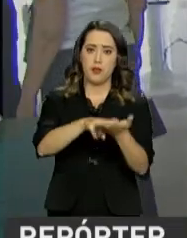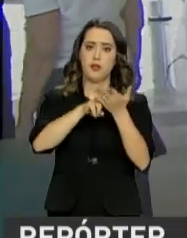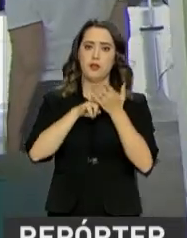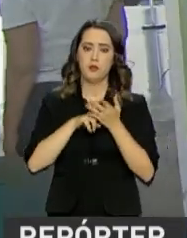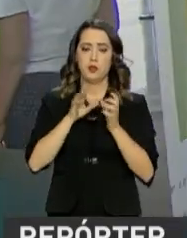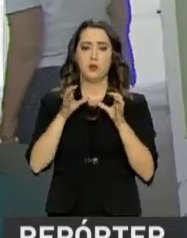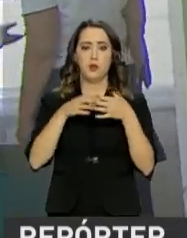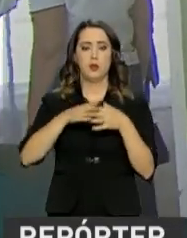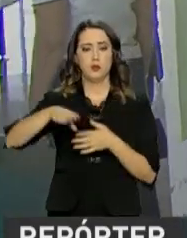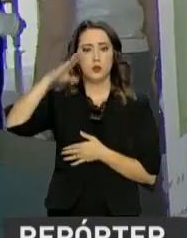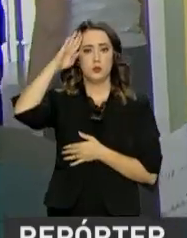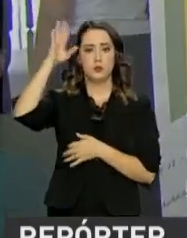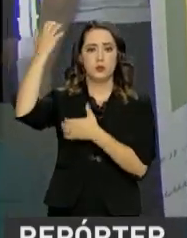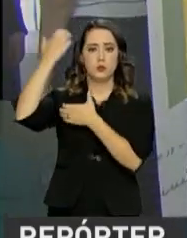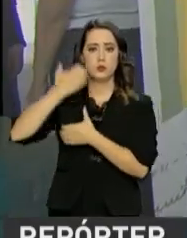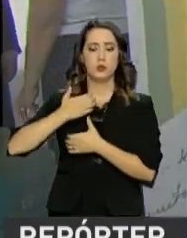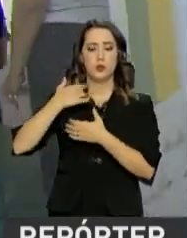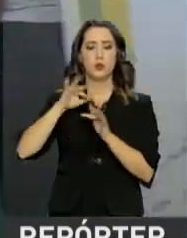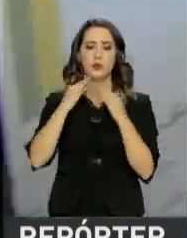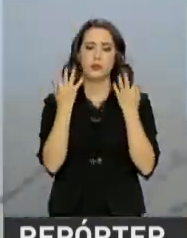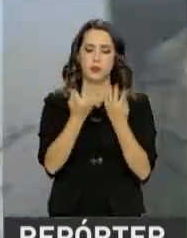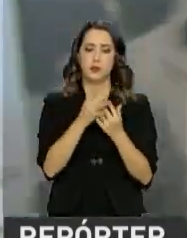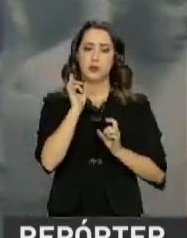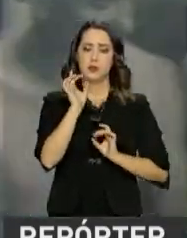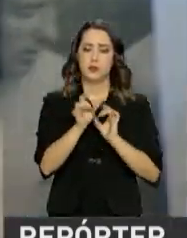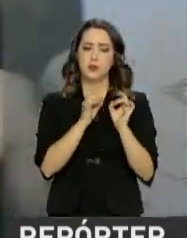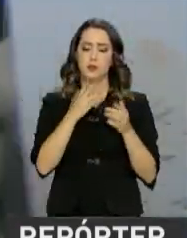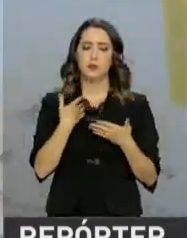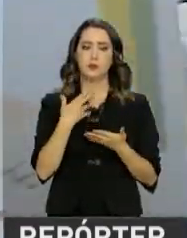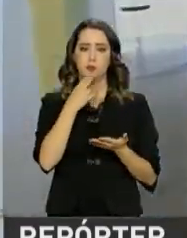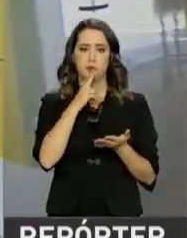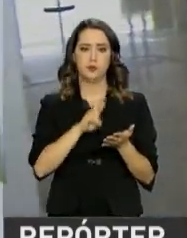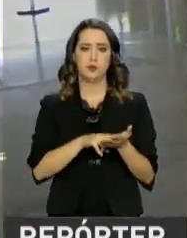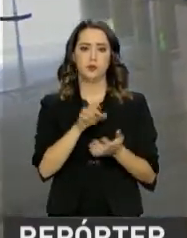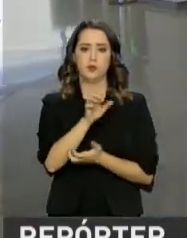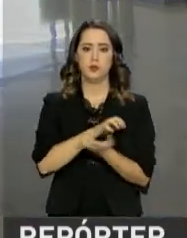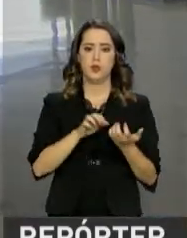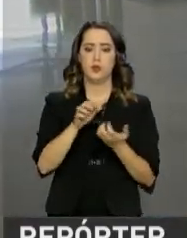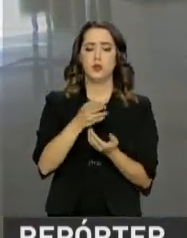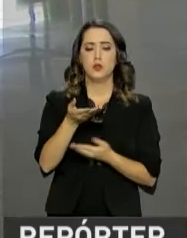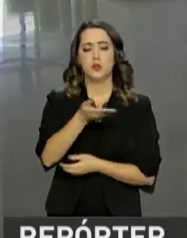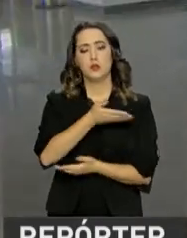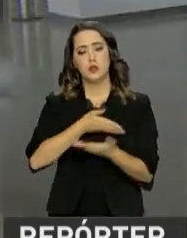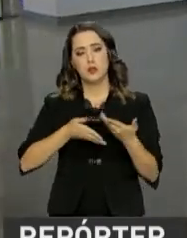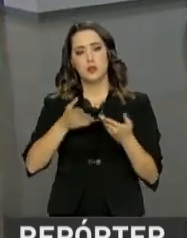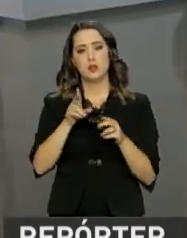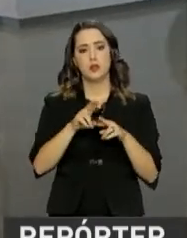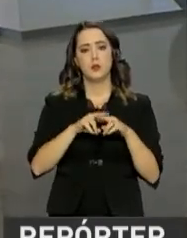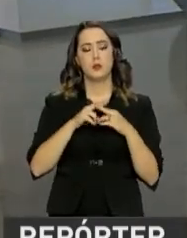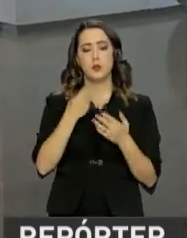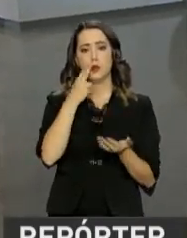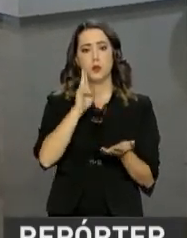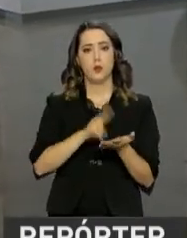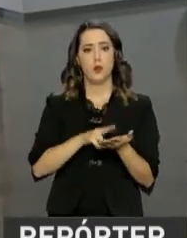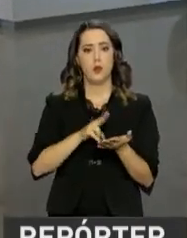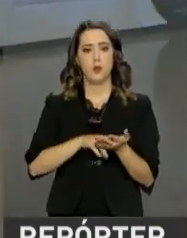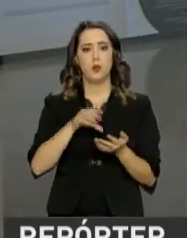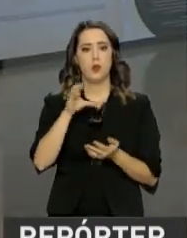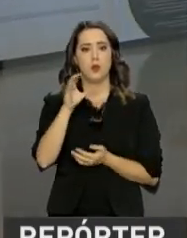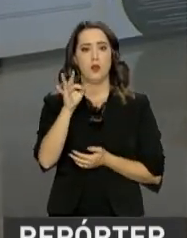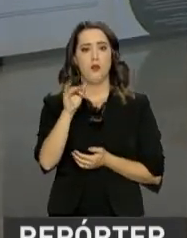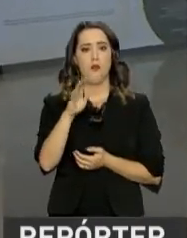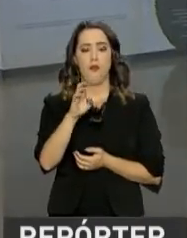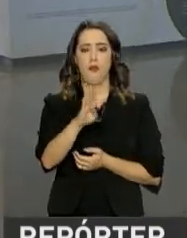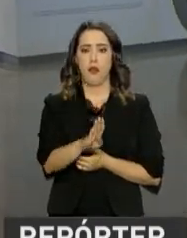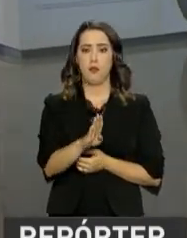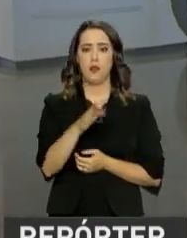pracinhas pra familiares especialmente durante a guerra e que puderam ser trocadas por meio do serviço postal da femi